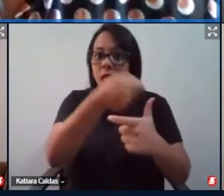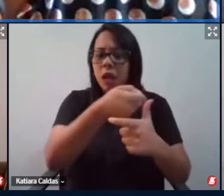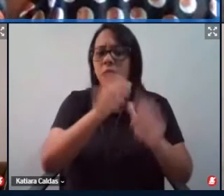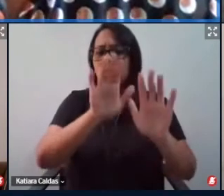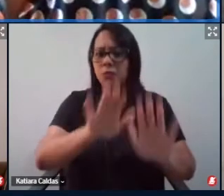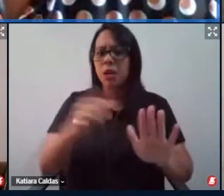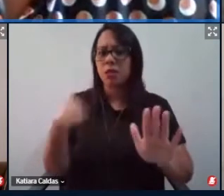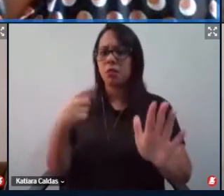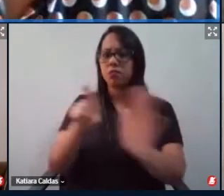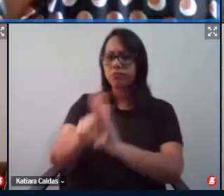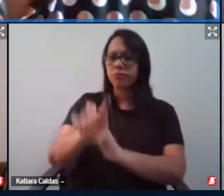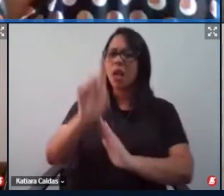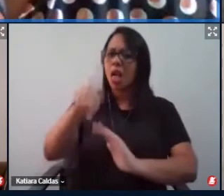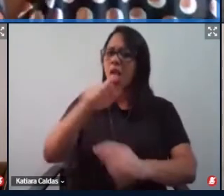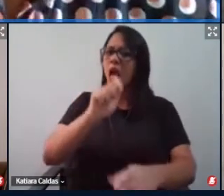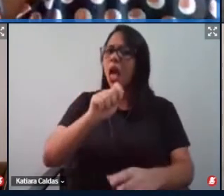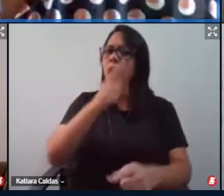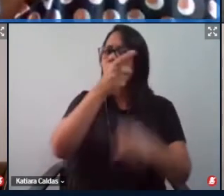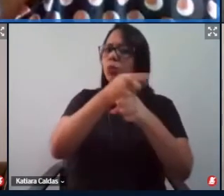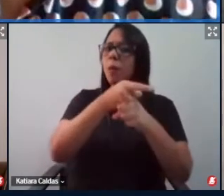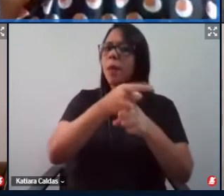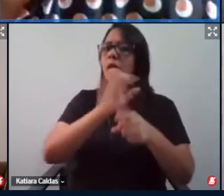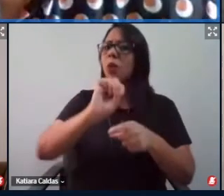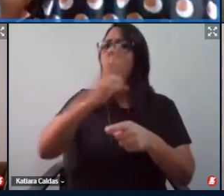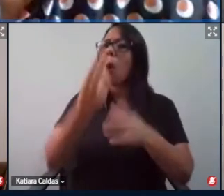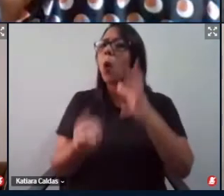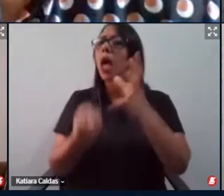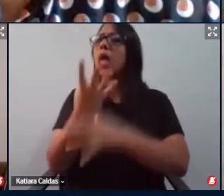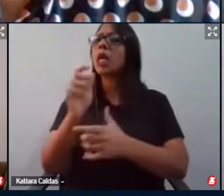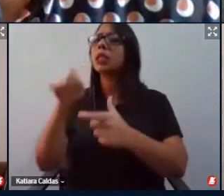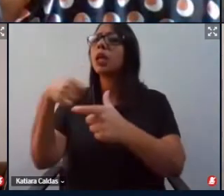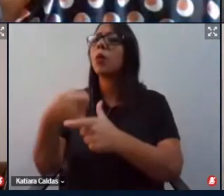uma descoberta ou é uma criação?